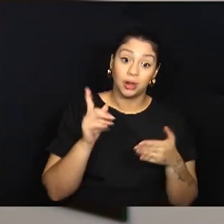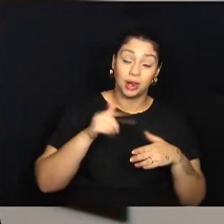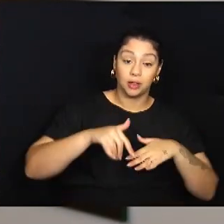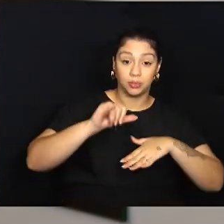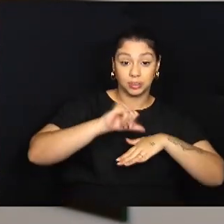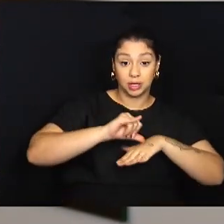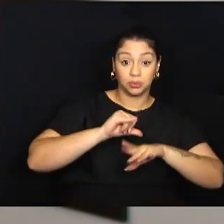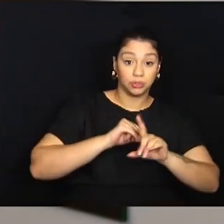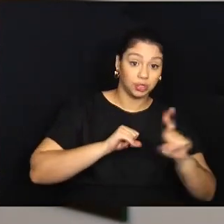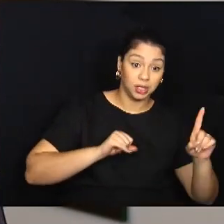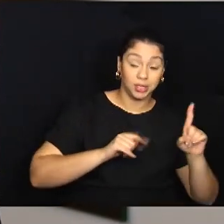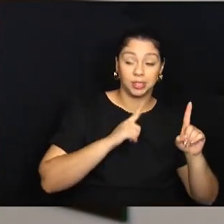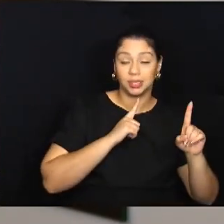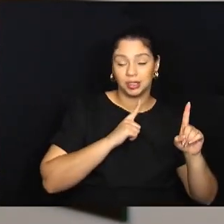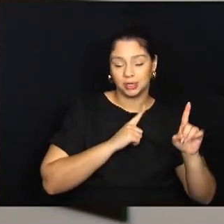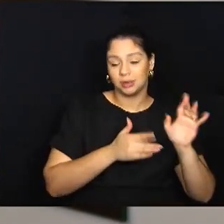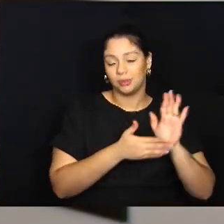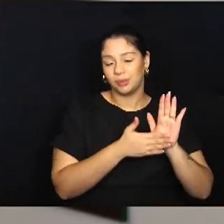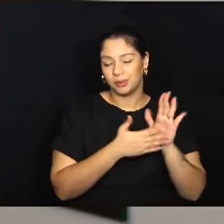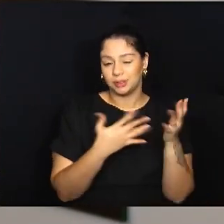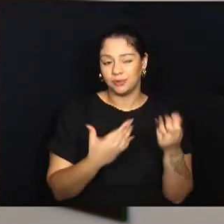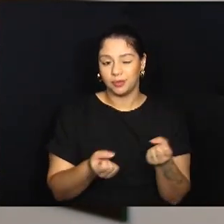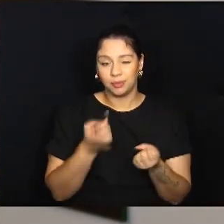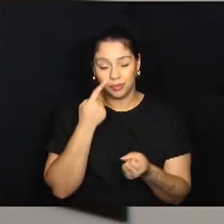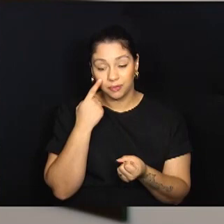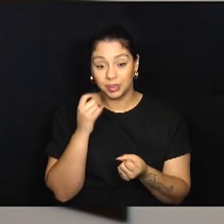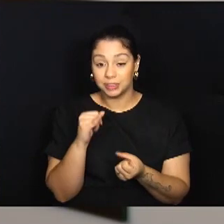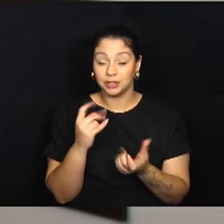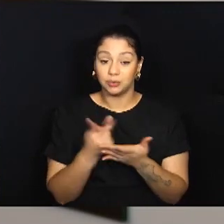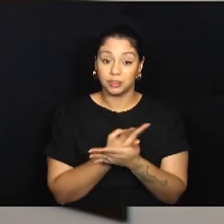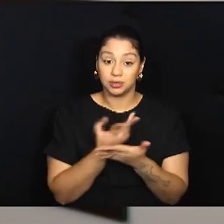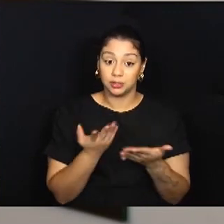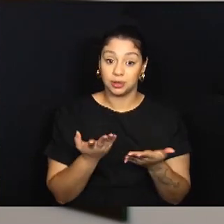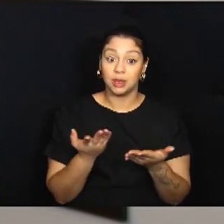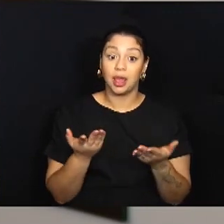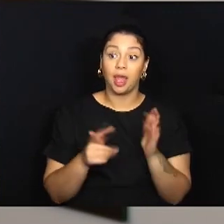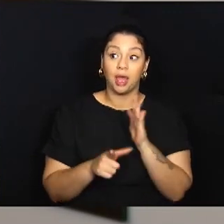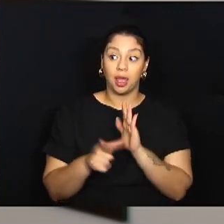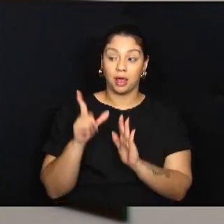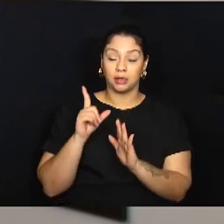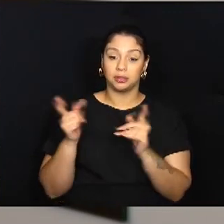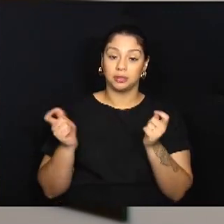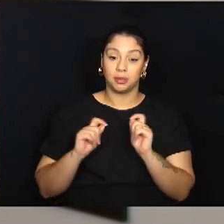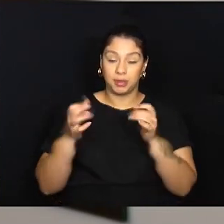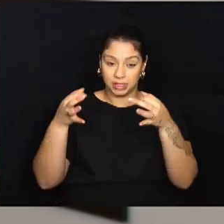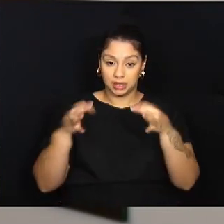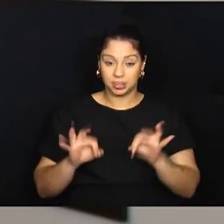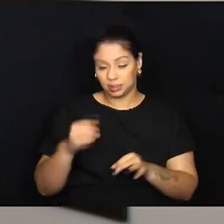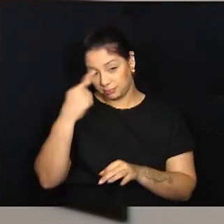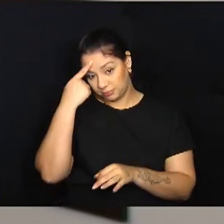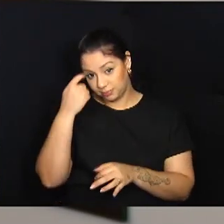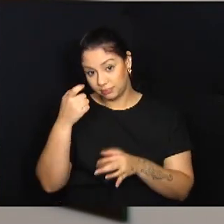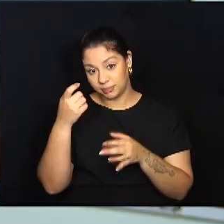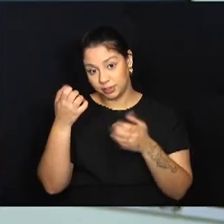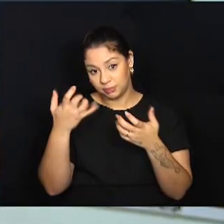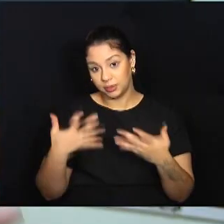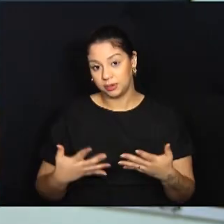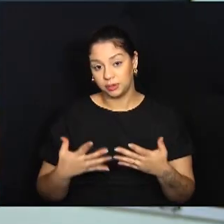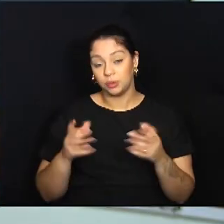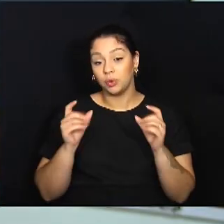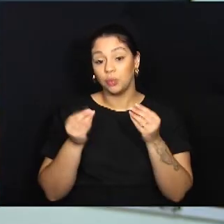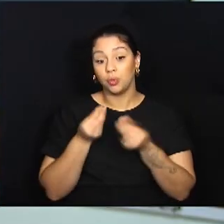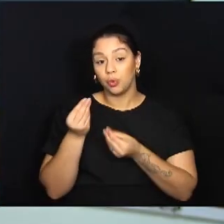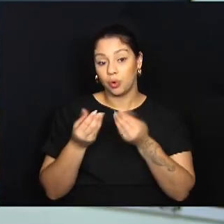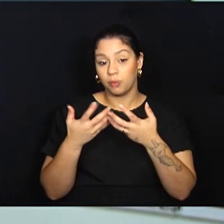fazendo. Vamos ver o que vai acontecer. Por enquanto, é cedo para ter assim uma ideia concreta do desfecho.